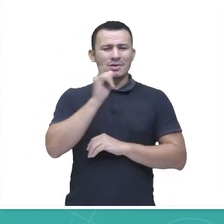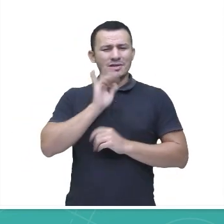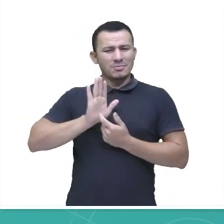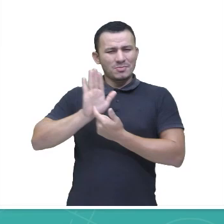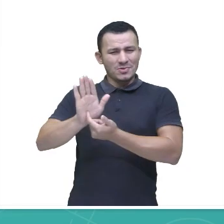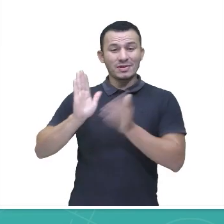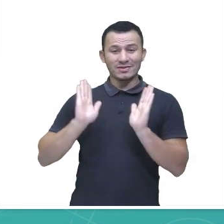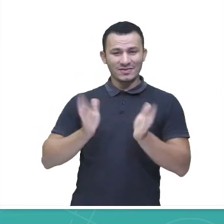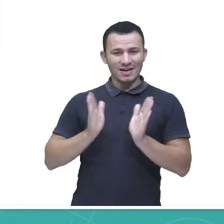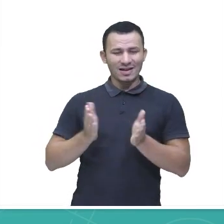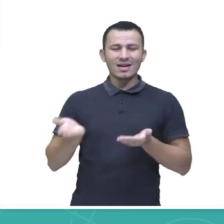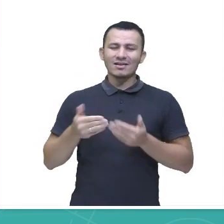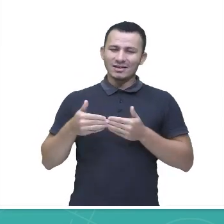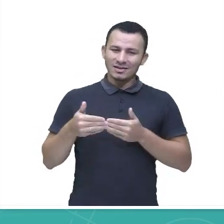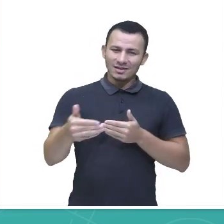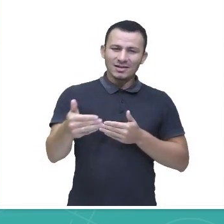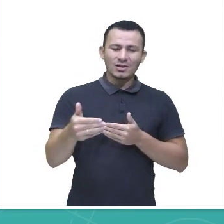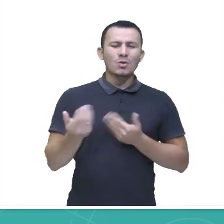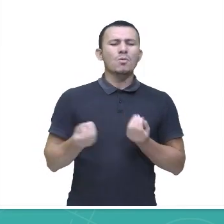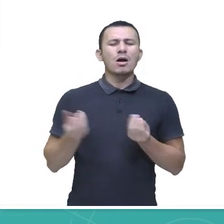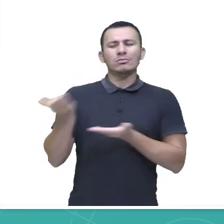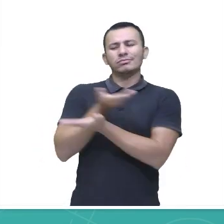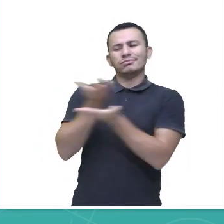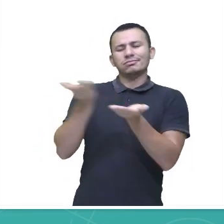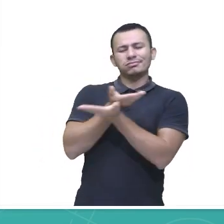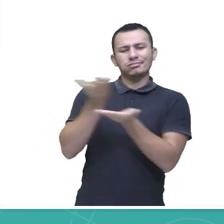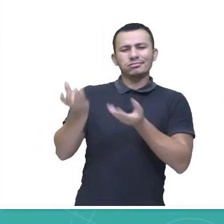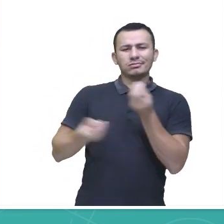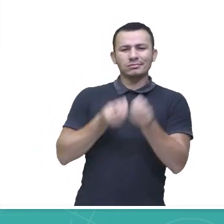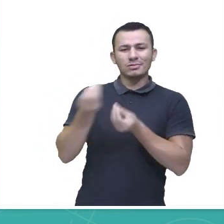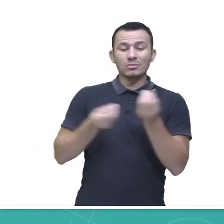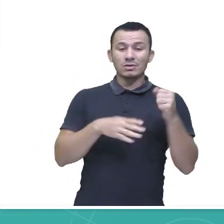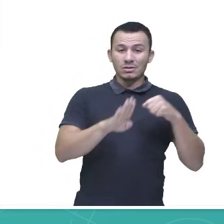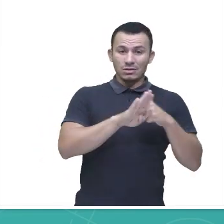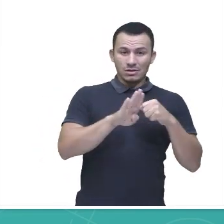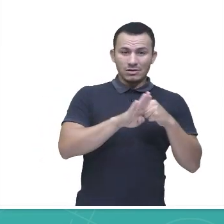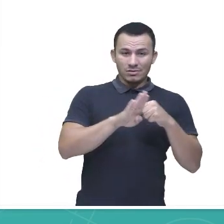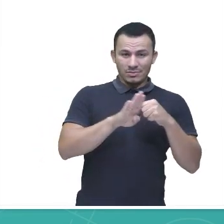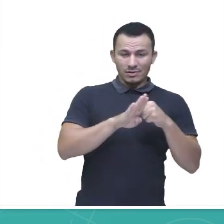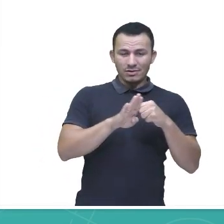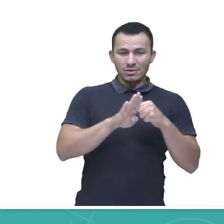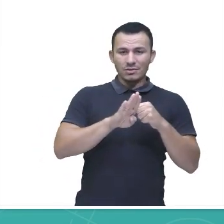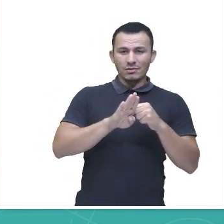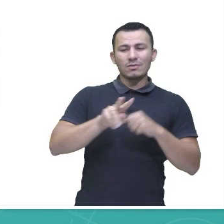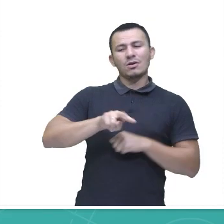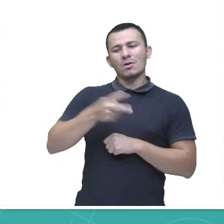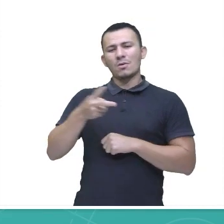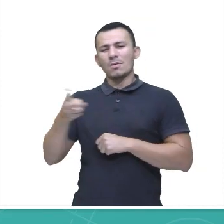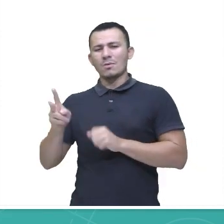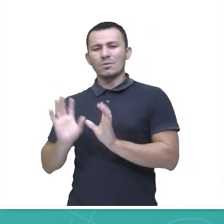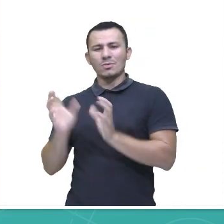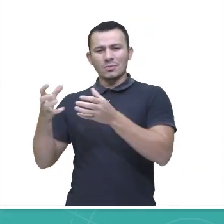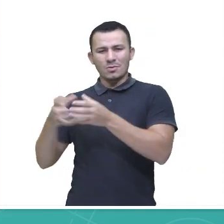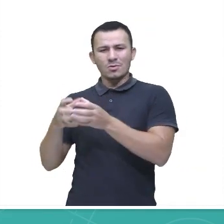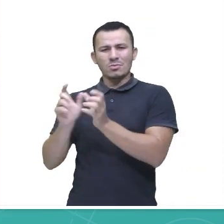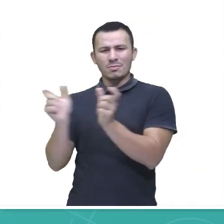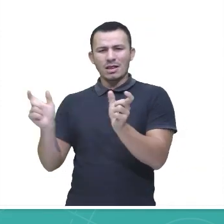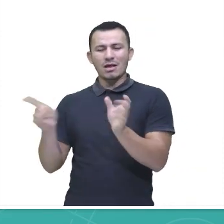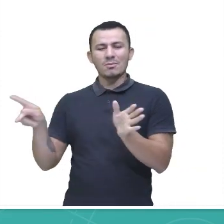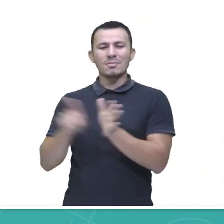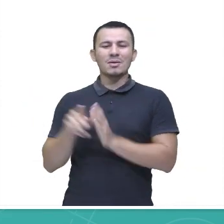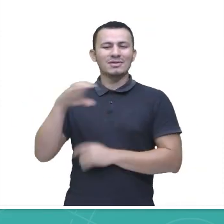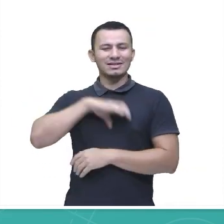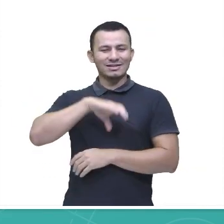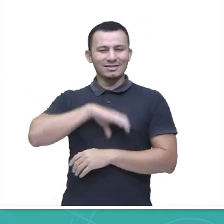substantivo, vamos conhecer a relação que se estabelece entre o substantivo e outras classes de palavras da língua portuguesa.